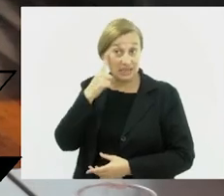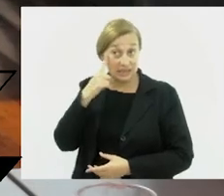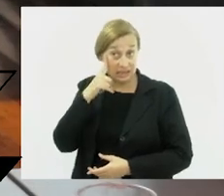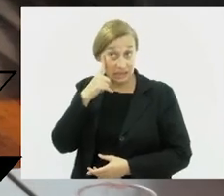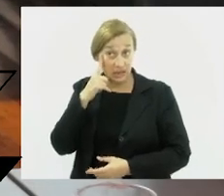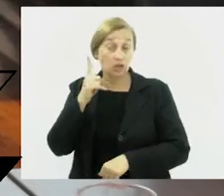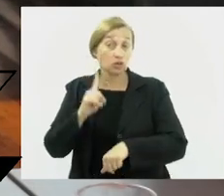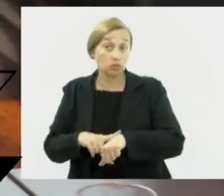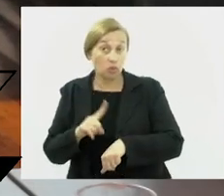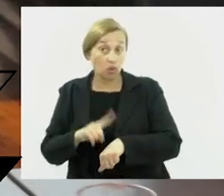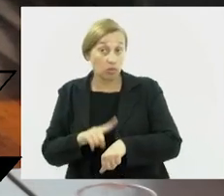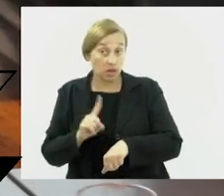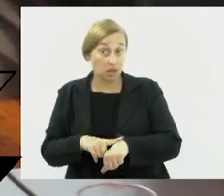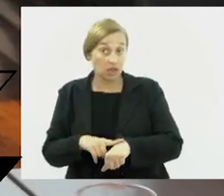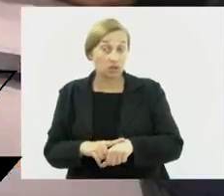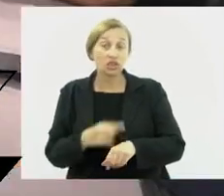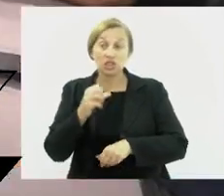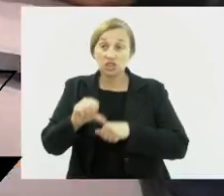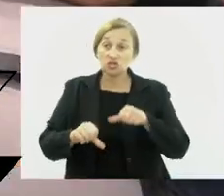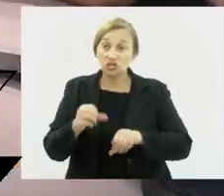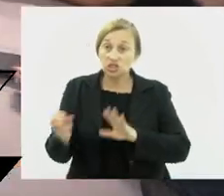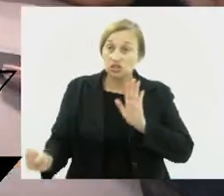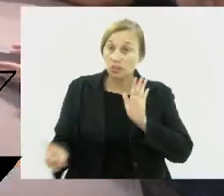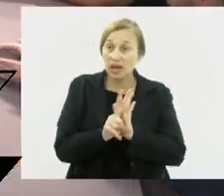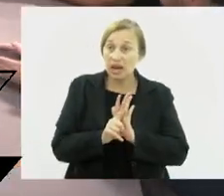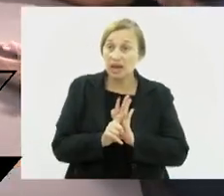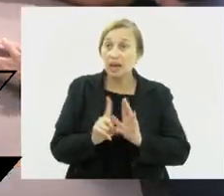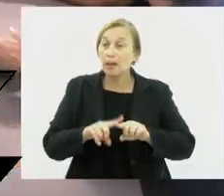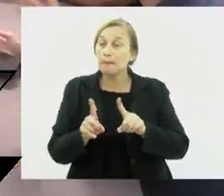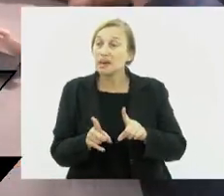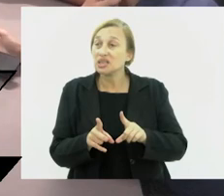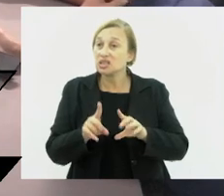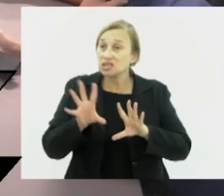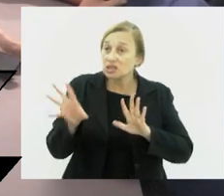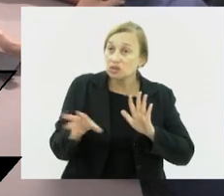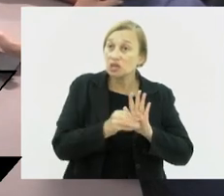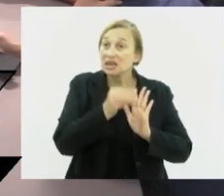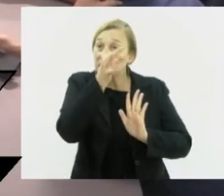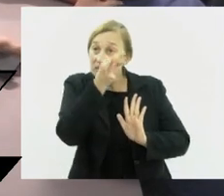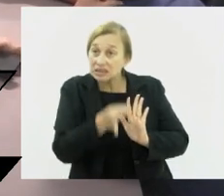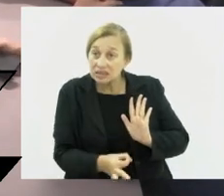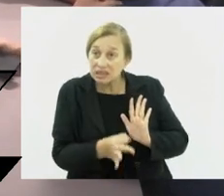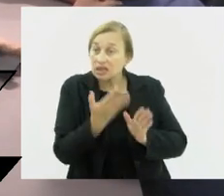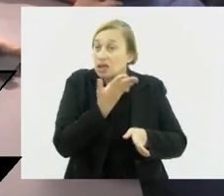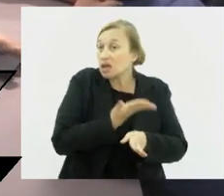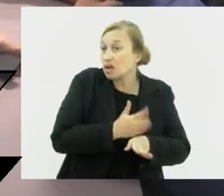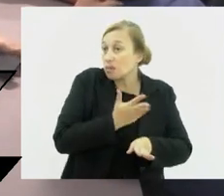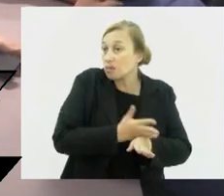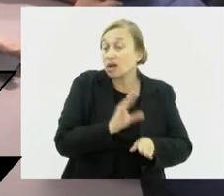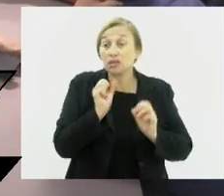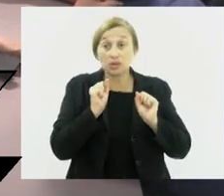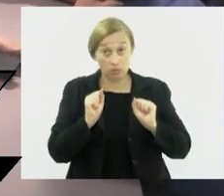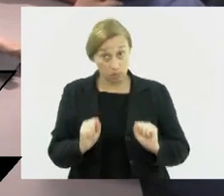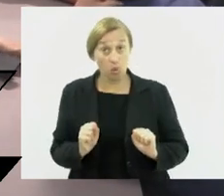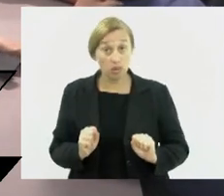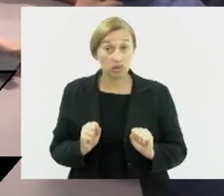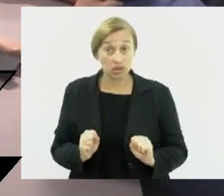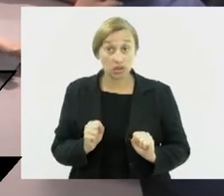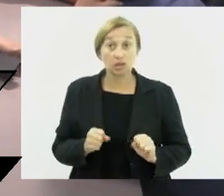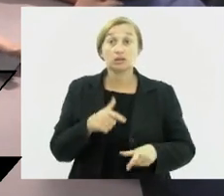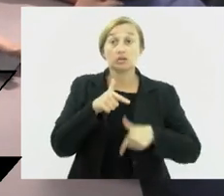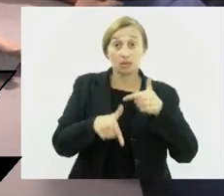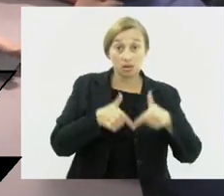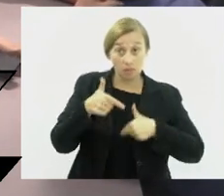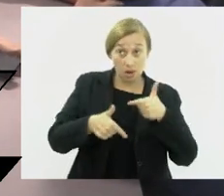de colocar em forma de leis, mas que sejam colocadas de fato em prática, que a gente possa